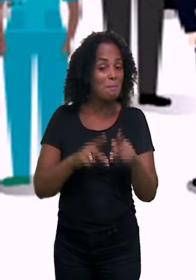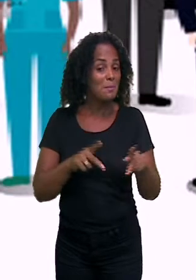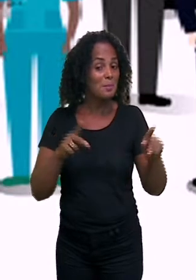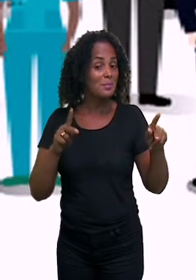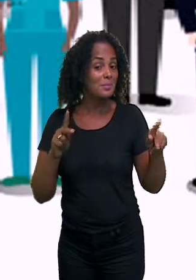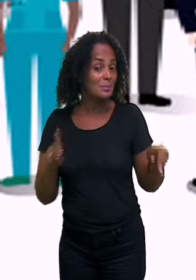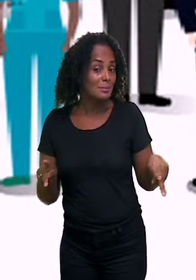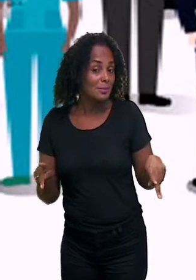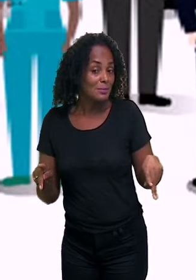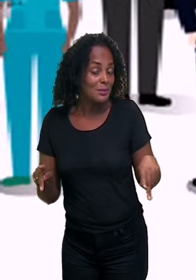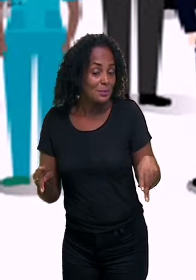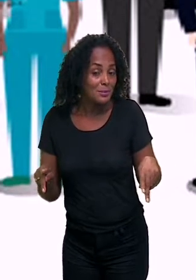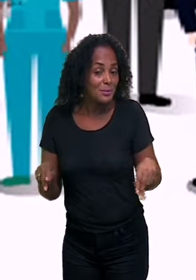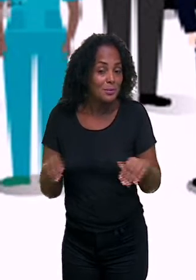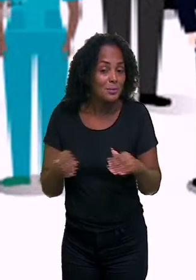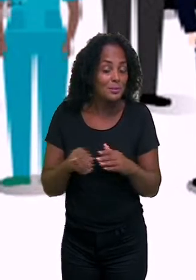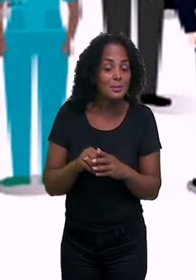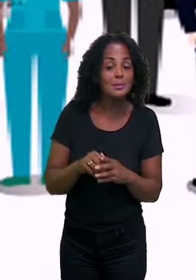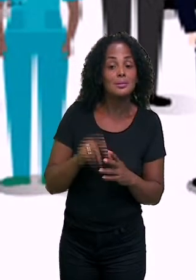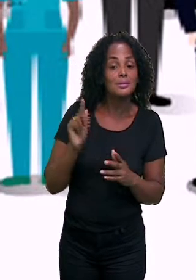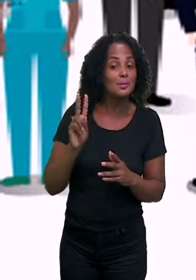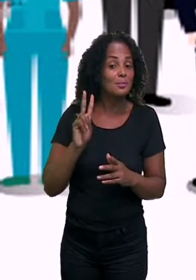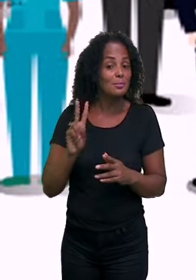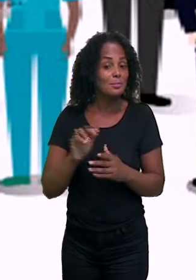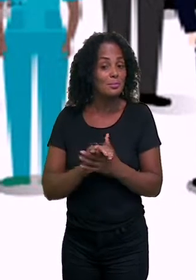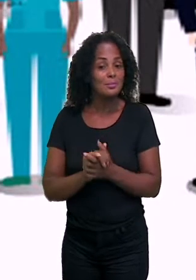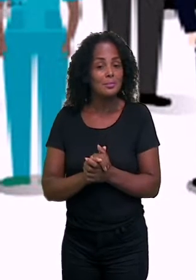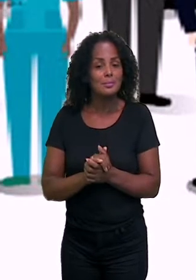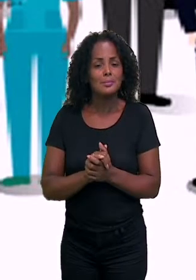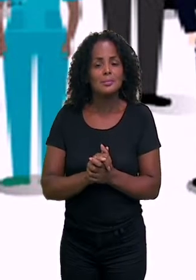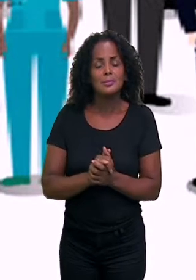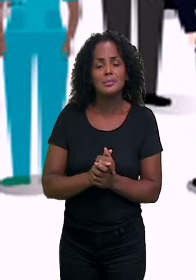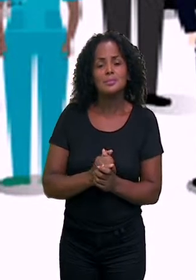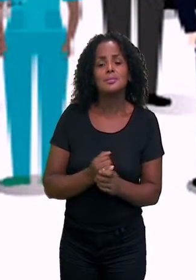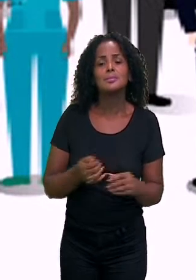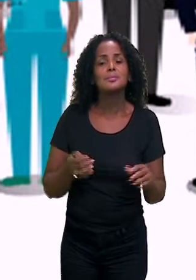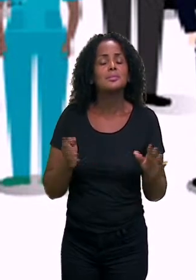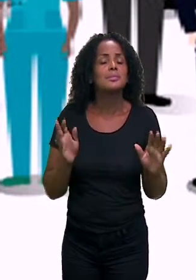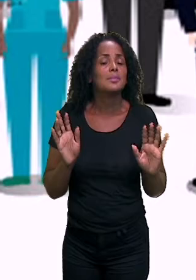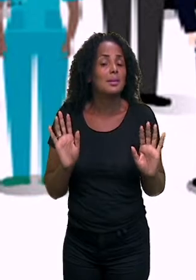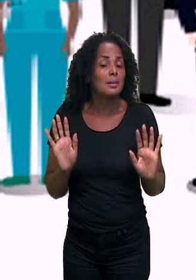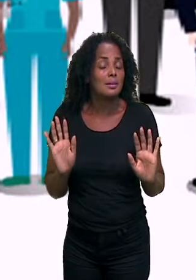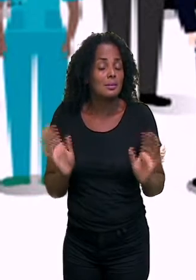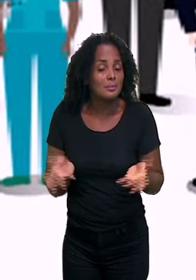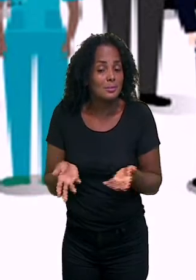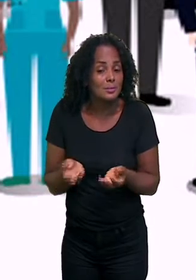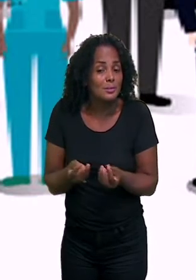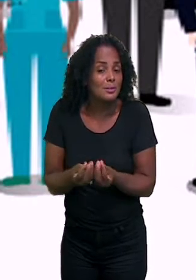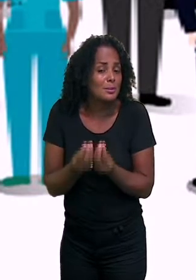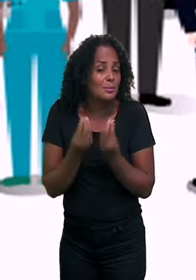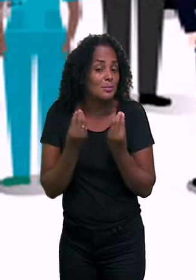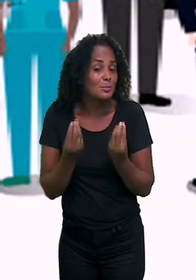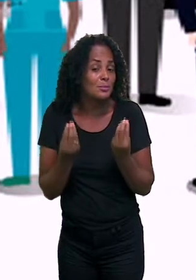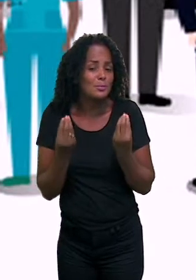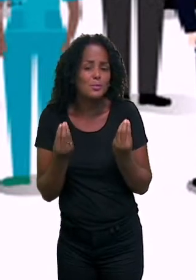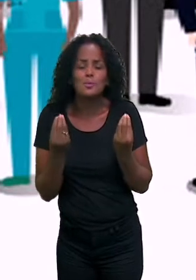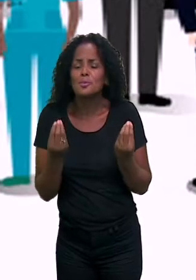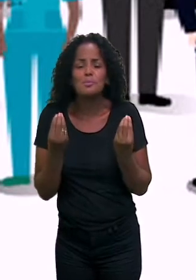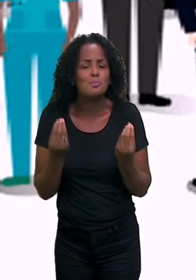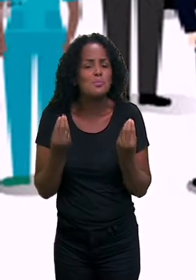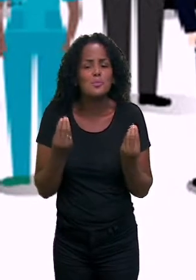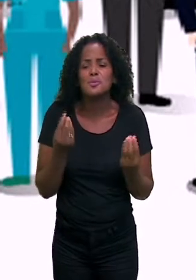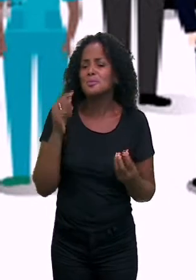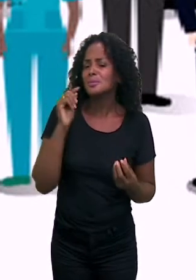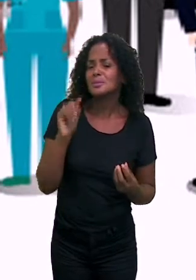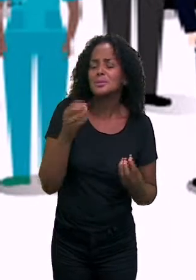professora da rede Municipal de Governador Valadares and How are you como você está ou